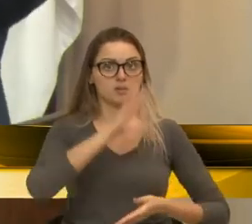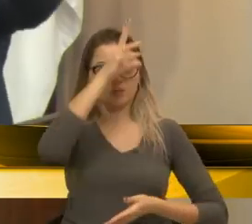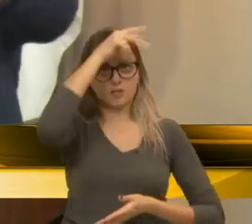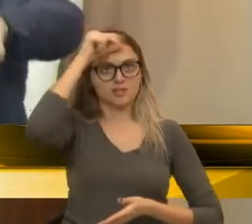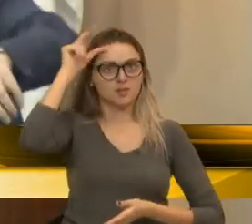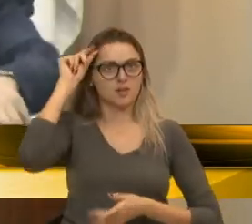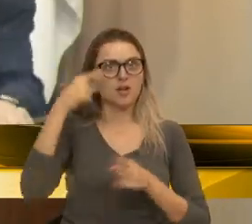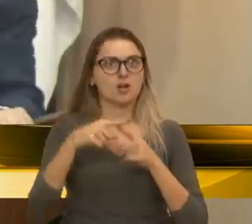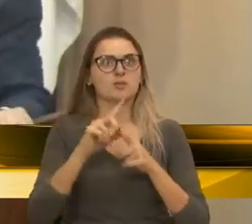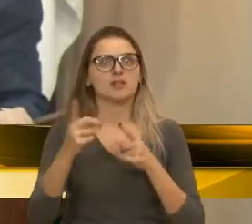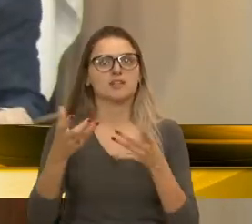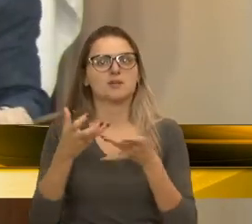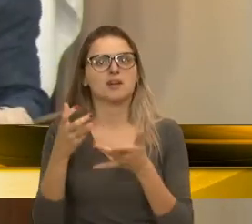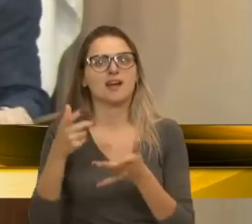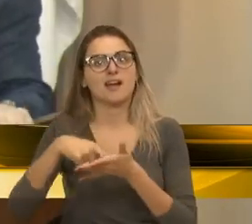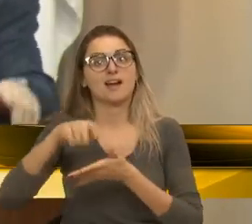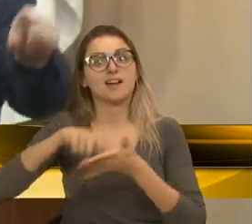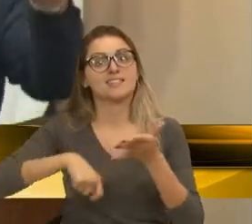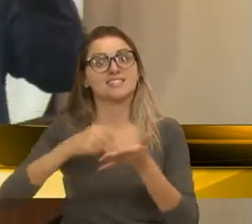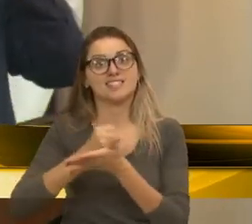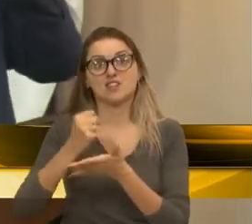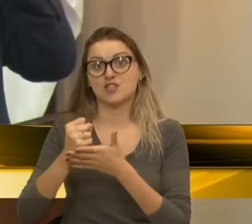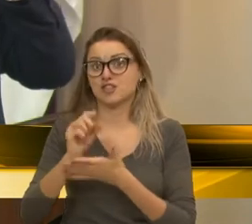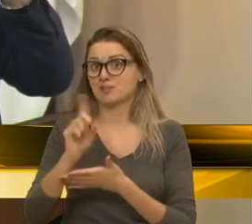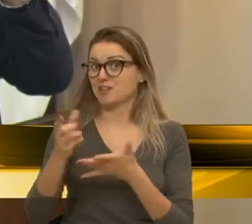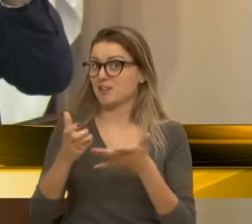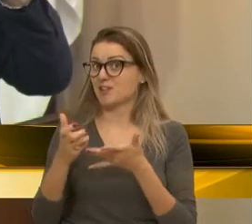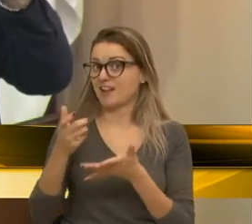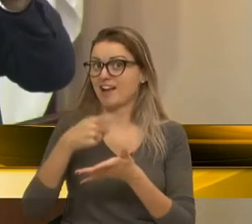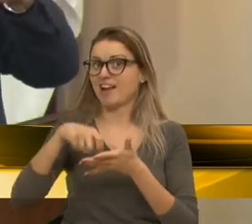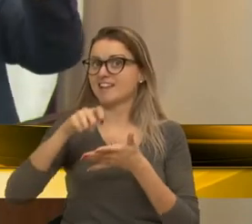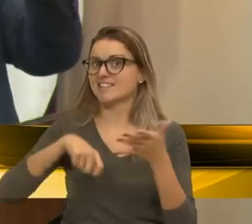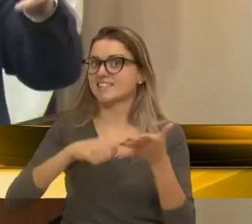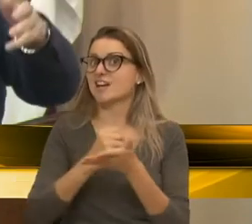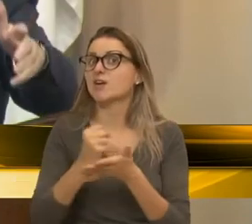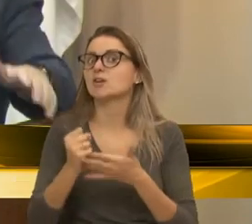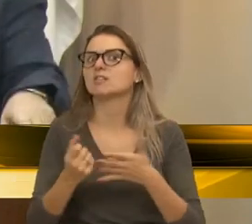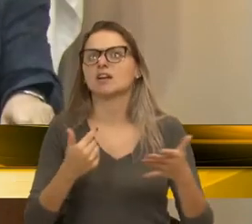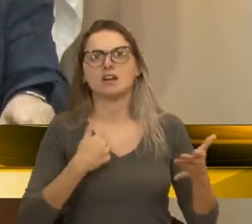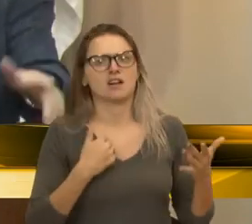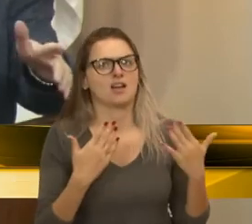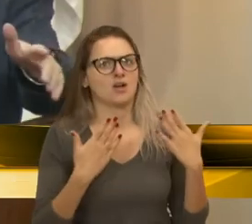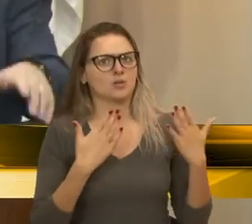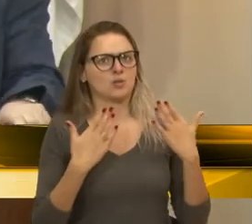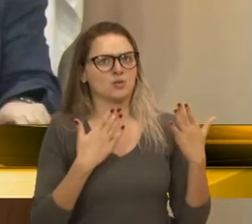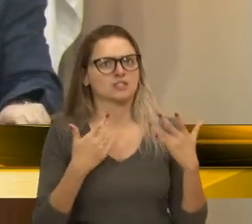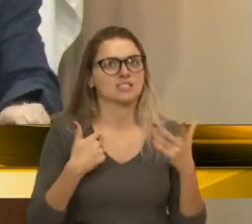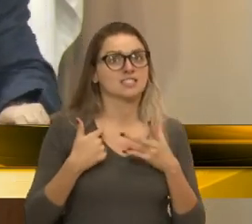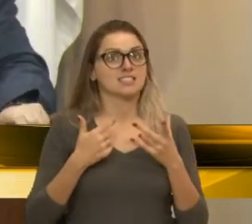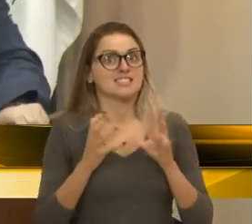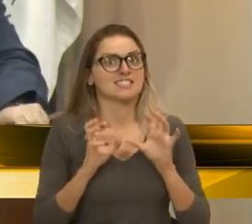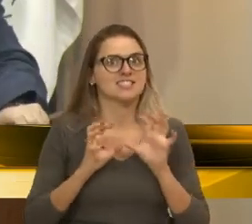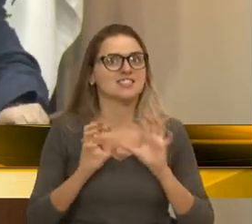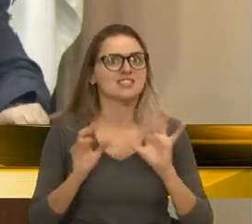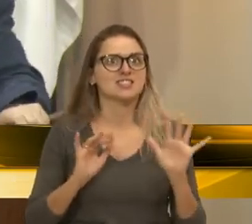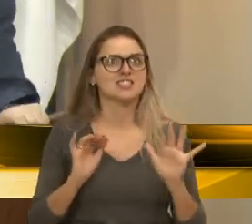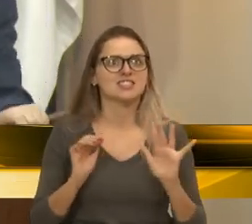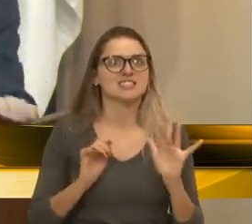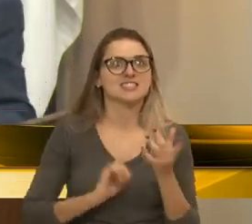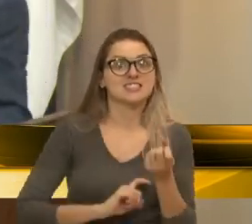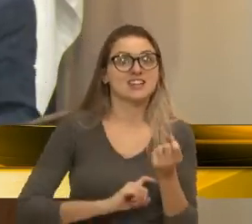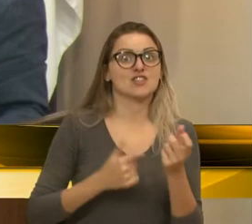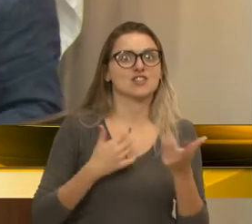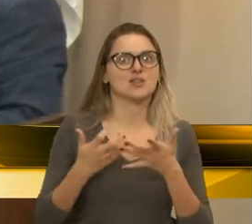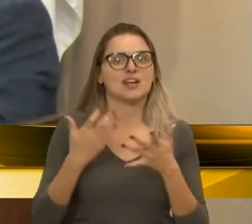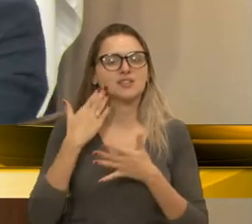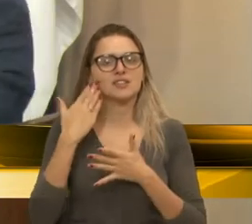quer assinar o convênio. Parece que ninguém quer assinar o convênio. E aí eu fiquei com dúvida, agora estou me coçando, né? Acho que vou pedir cópia desse convênio.